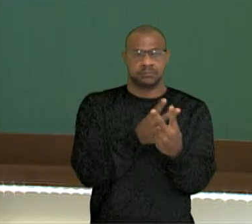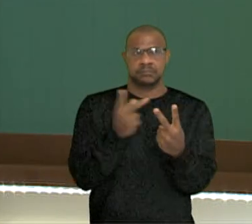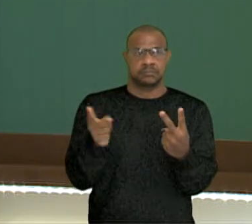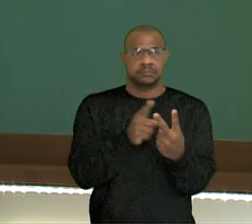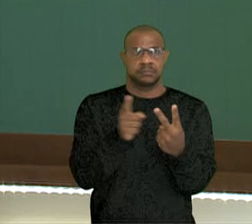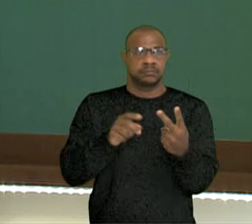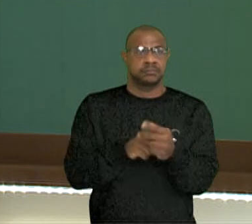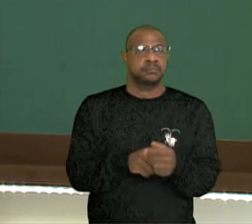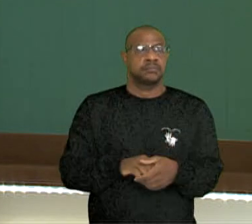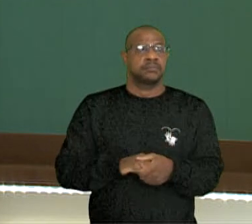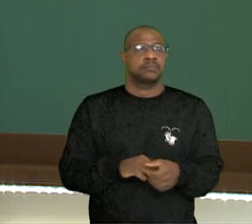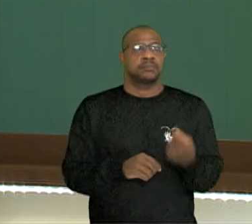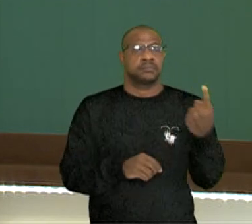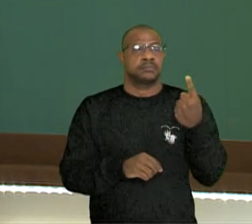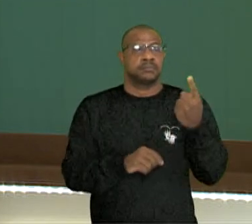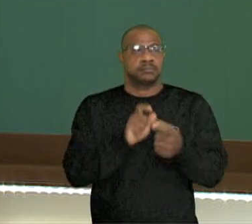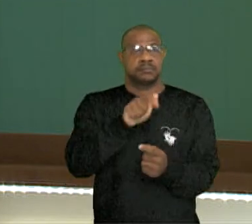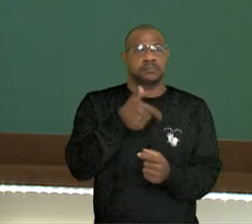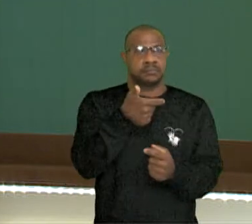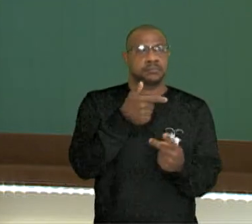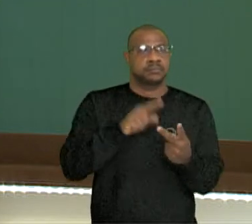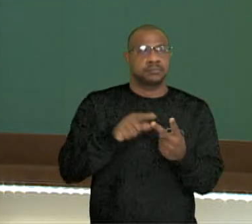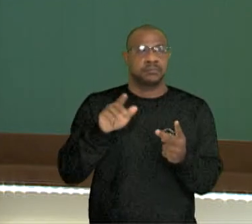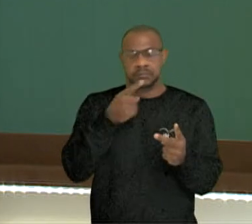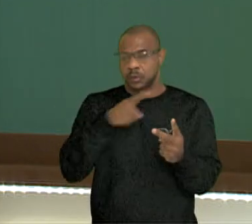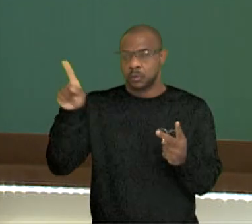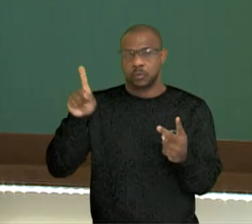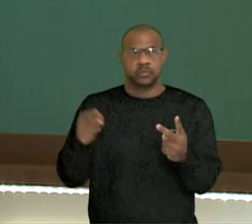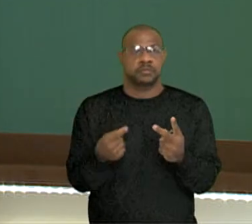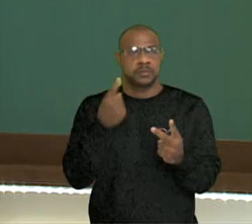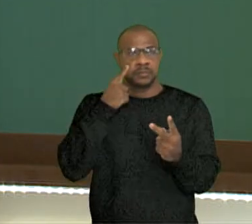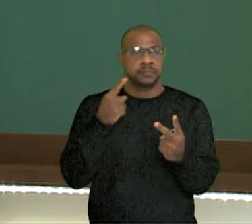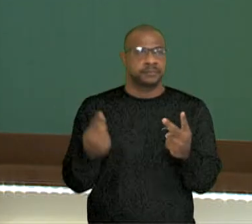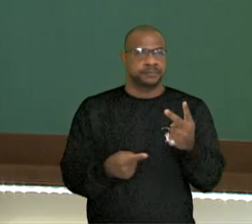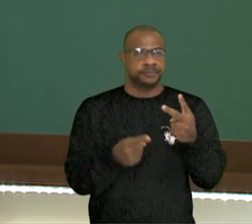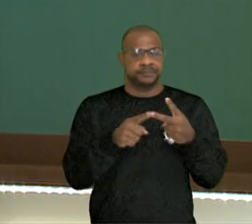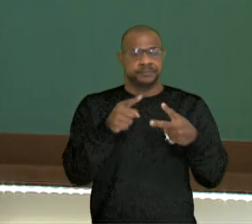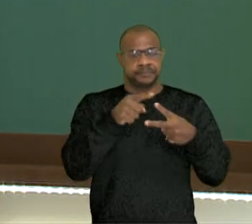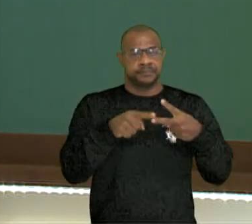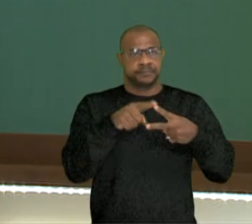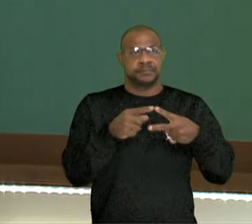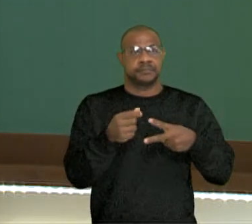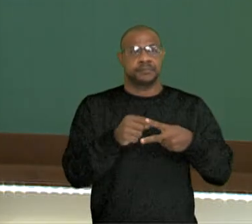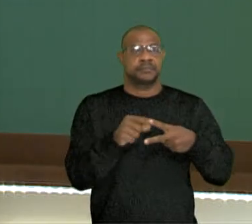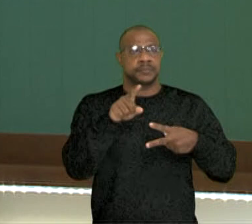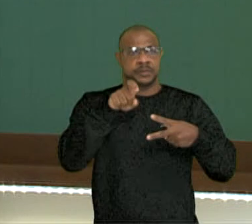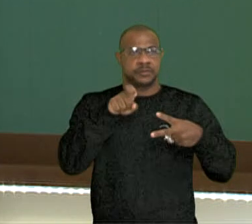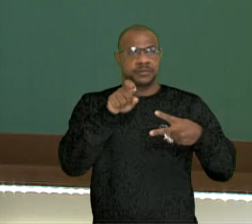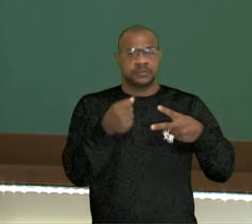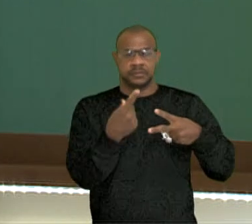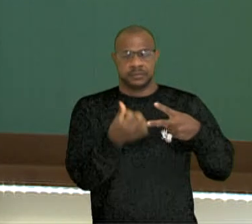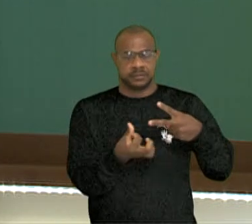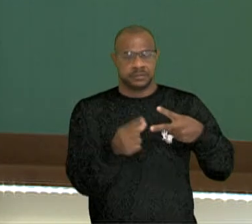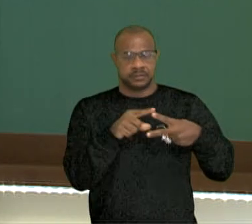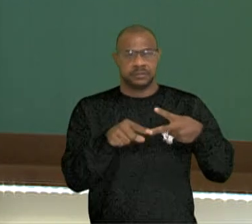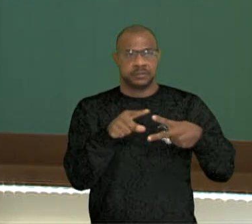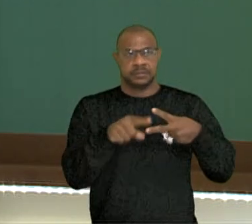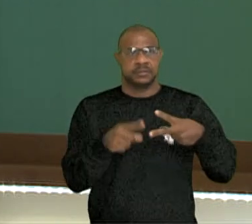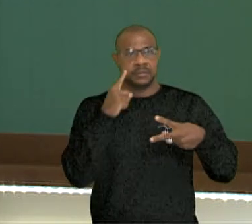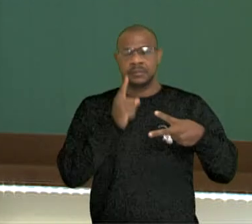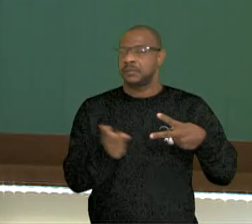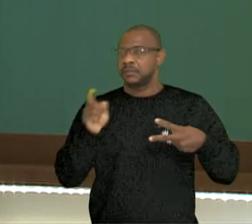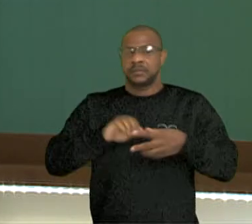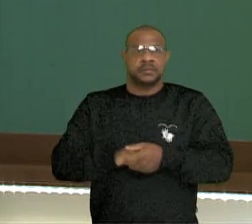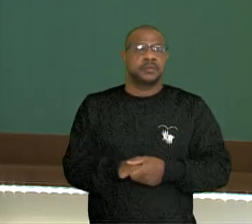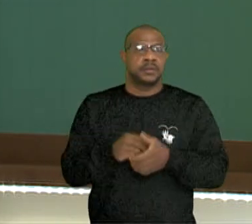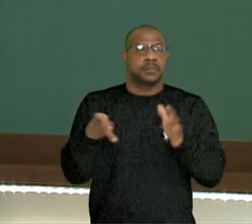Então, ó, pega o primeiro, extrai a raiz quadrada e o último também. Então, vamos lá extrair a raiz quadrada. Raiz quadrada de x ao quadrado